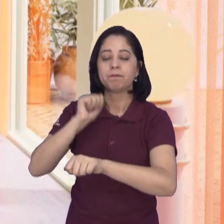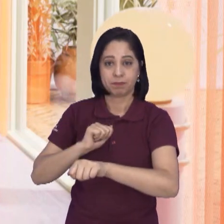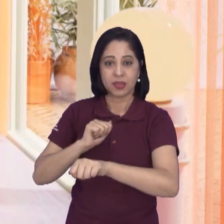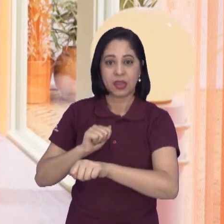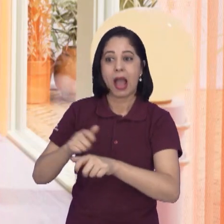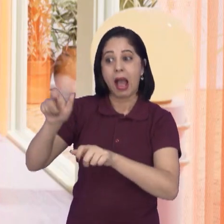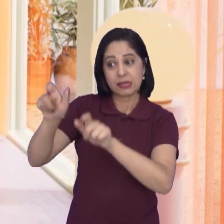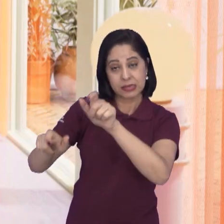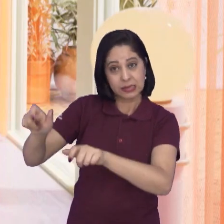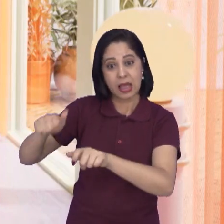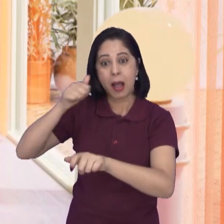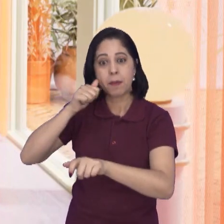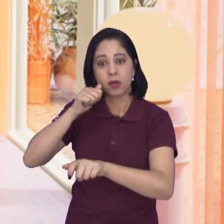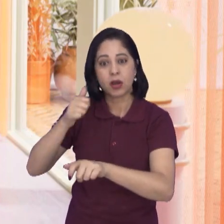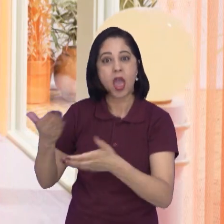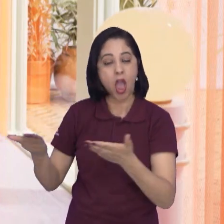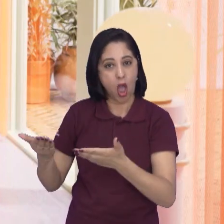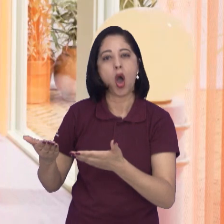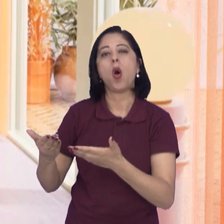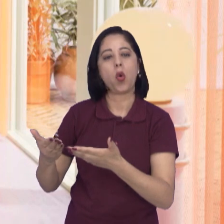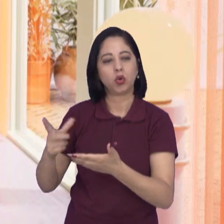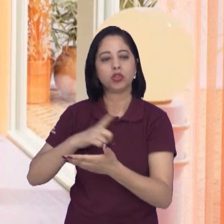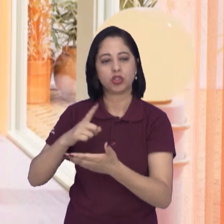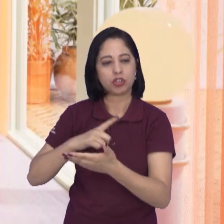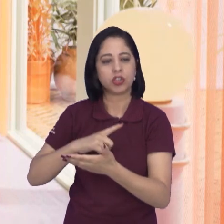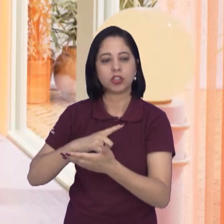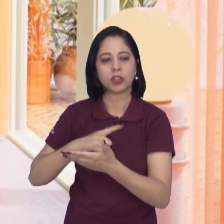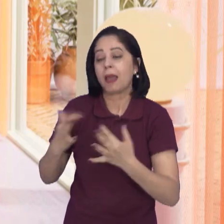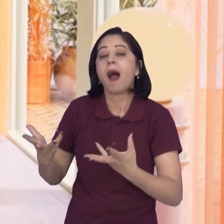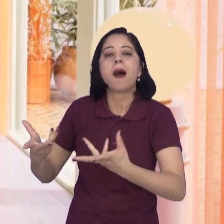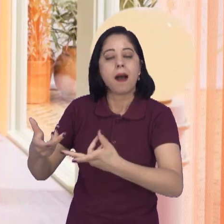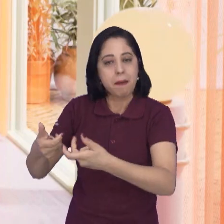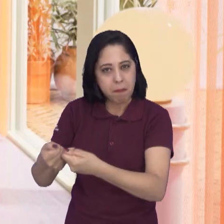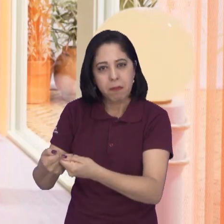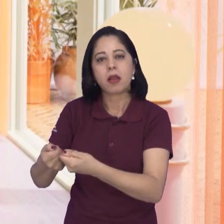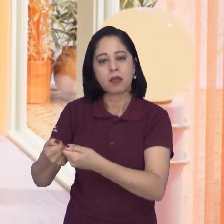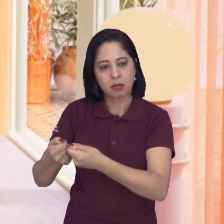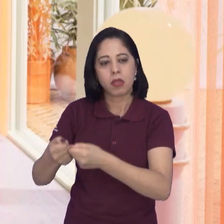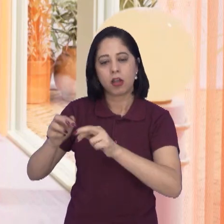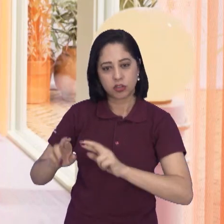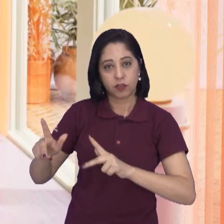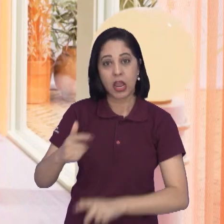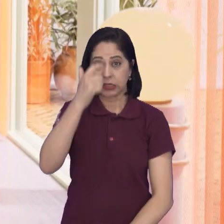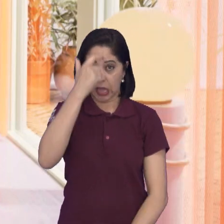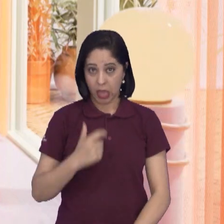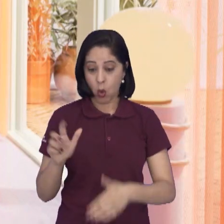a diferença. A gente fala que as soft skills das mulheres também é outro diferencial. Eu aqui como especialista de RH